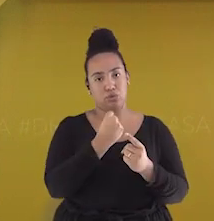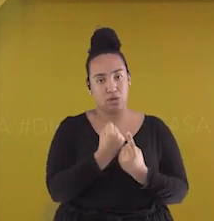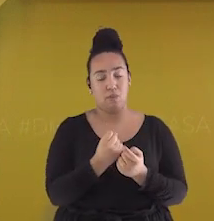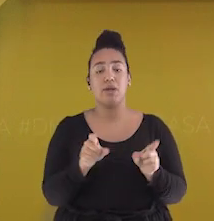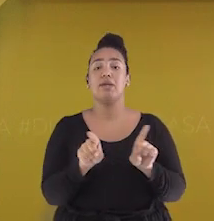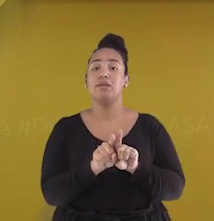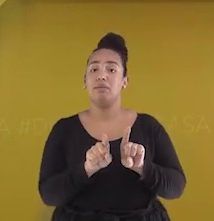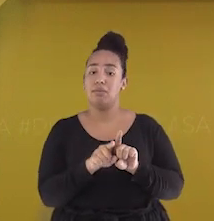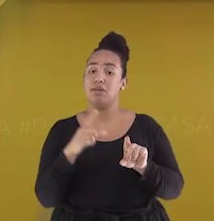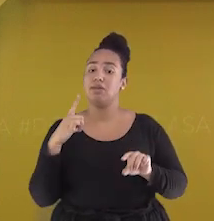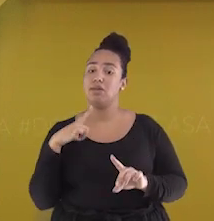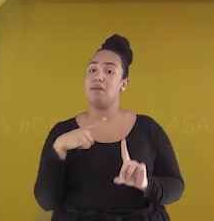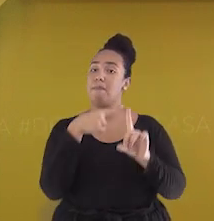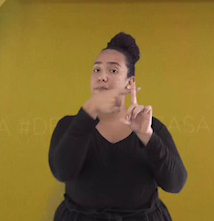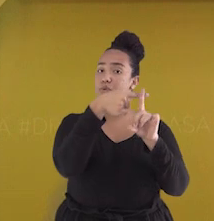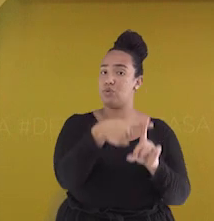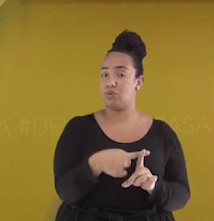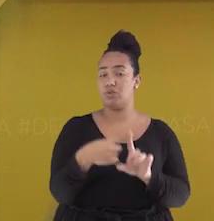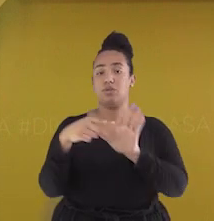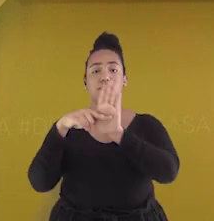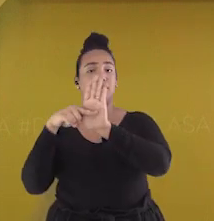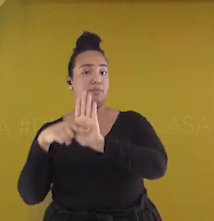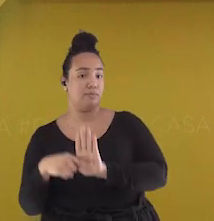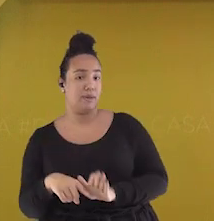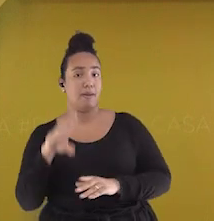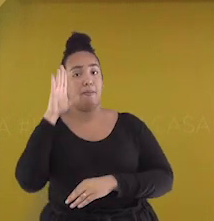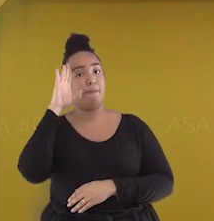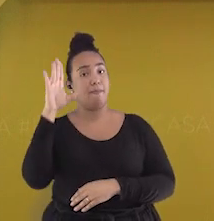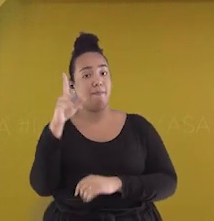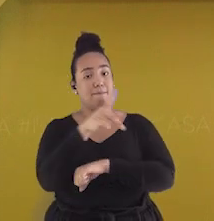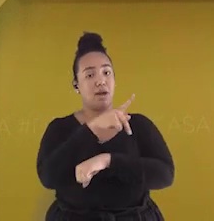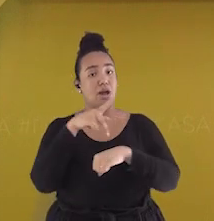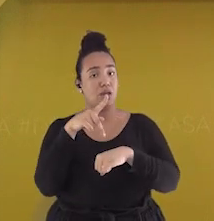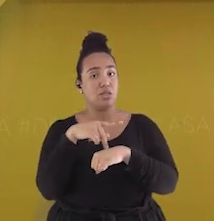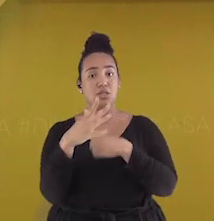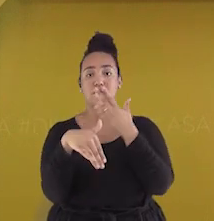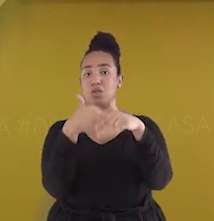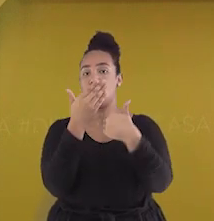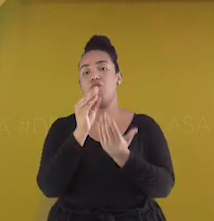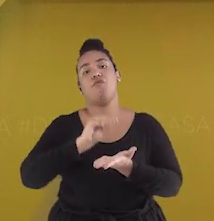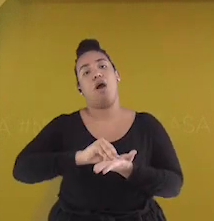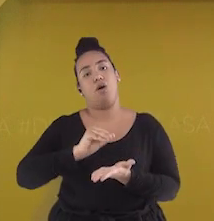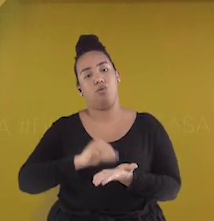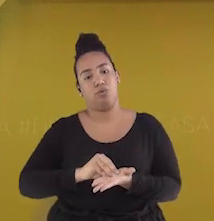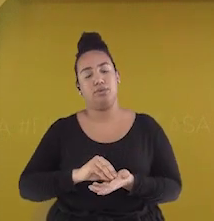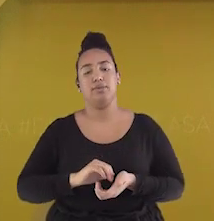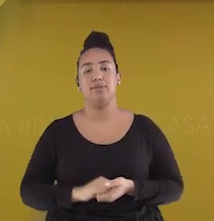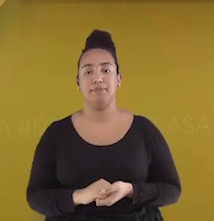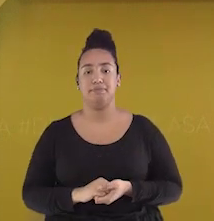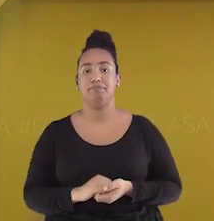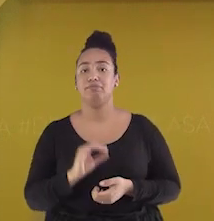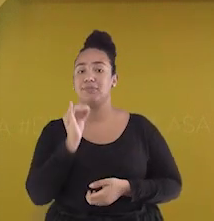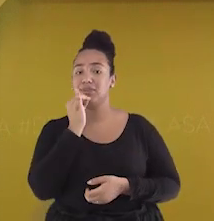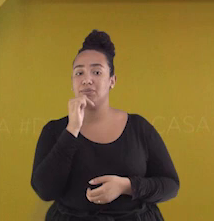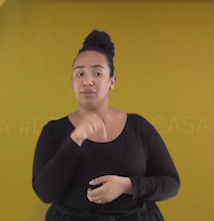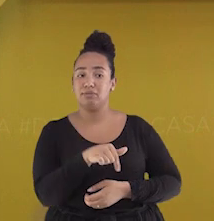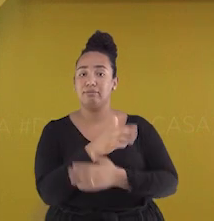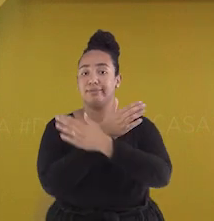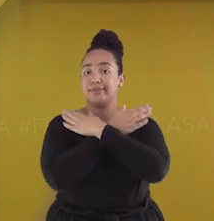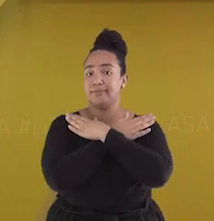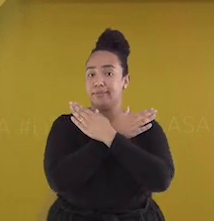acordos, principalmente para os países menos desenvolvidos. Nesses destacam-se